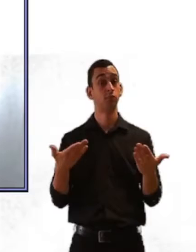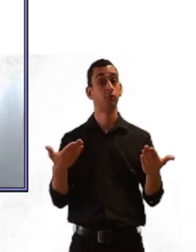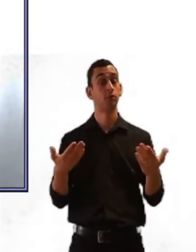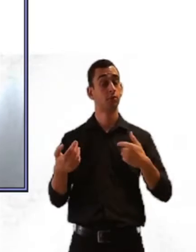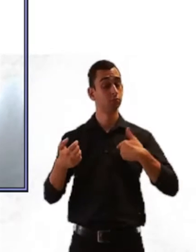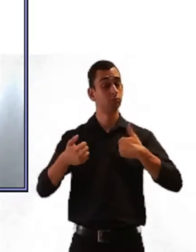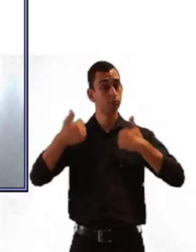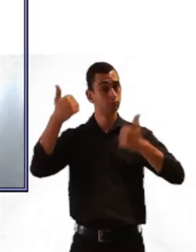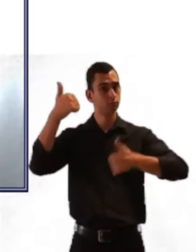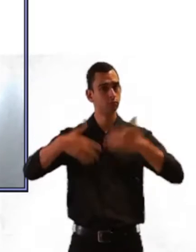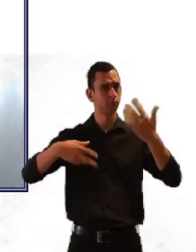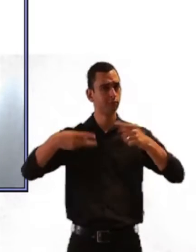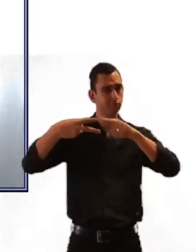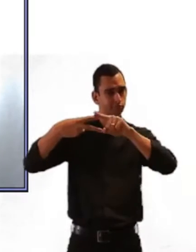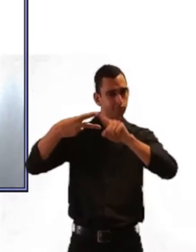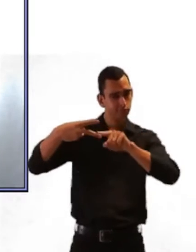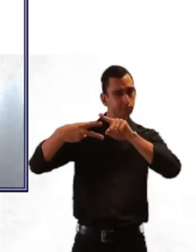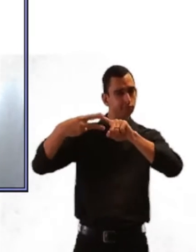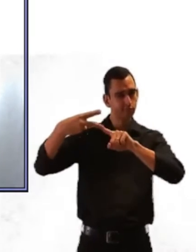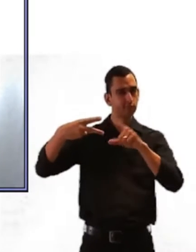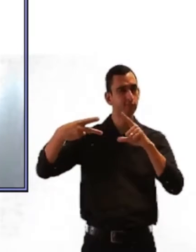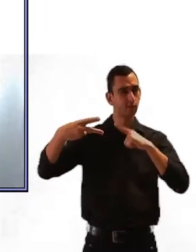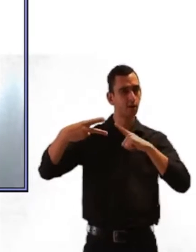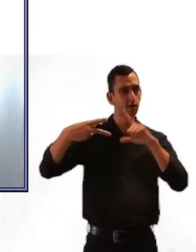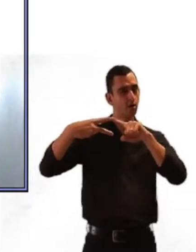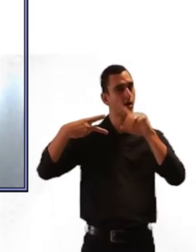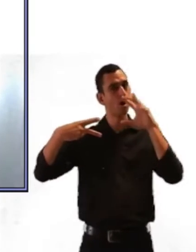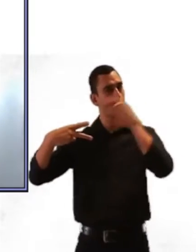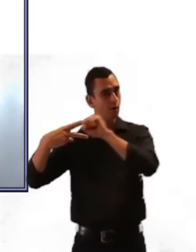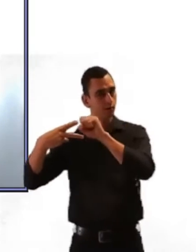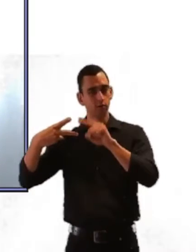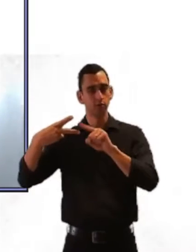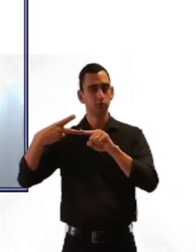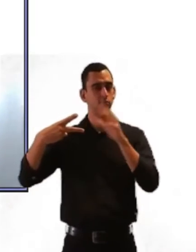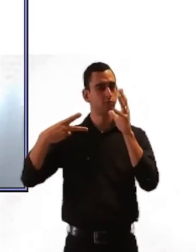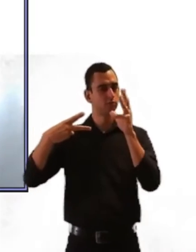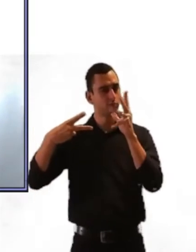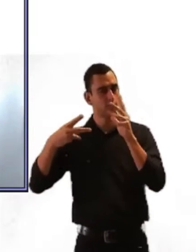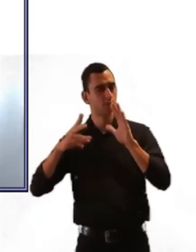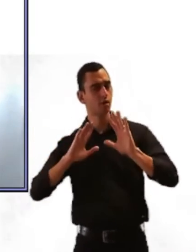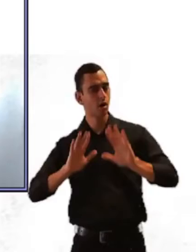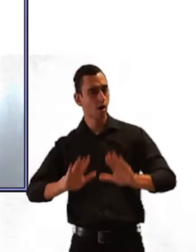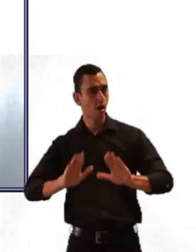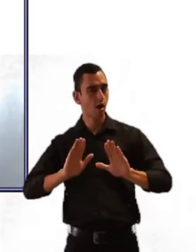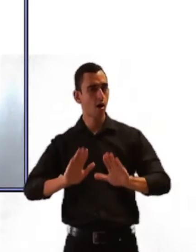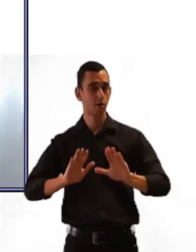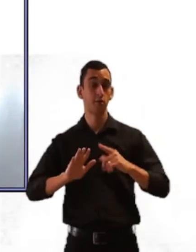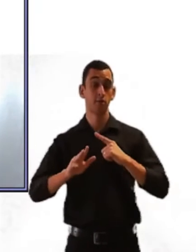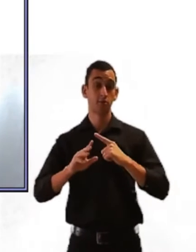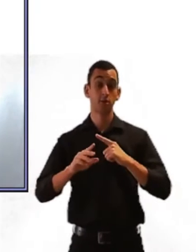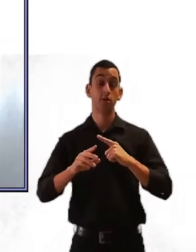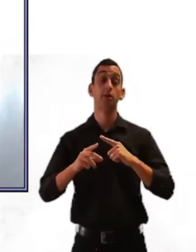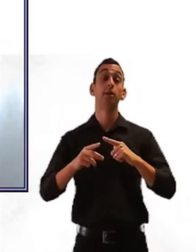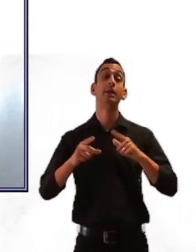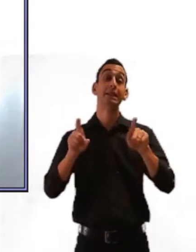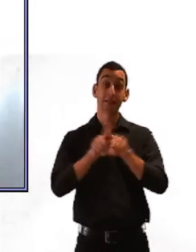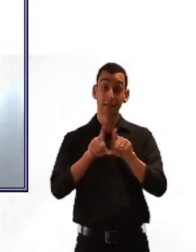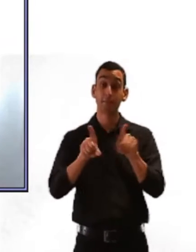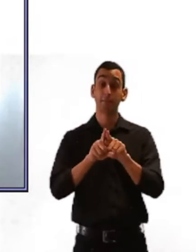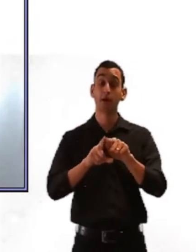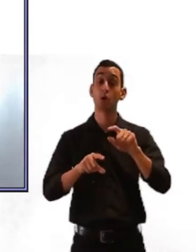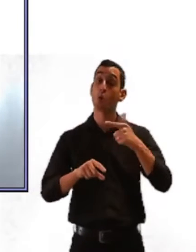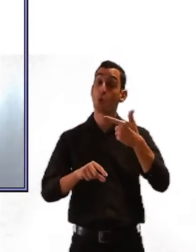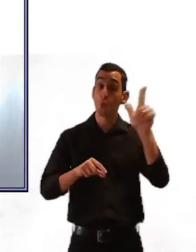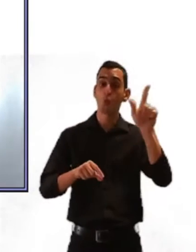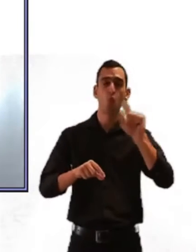pensar, construiu-se também, e aí muito na psicologia, a ideia das